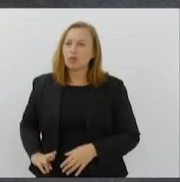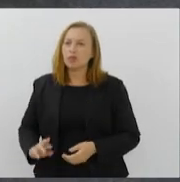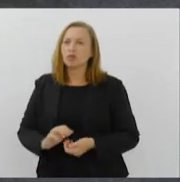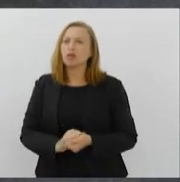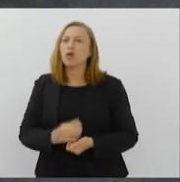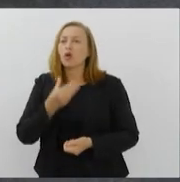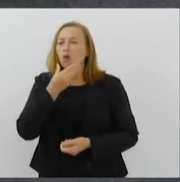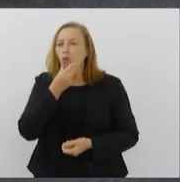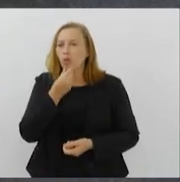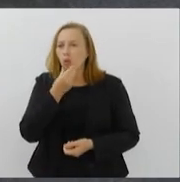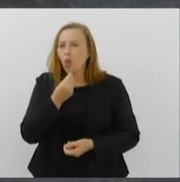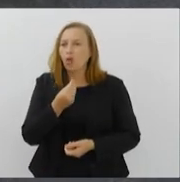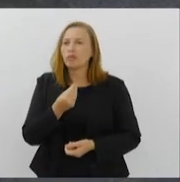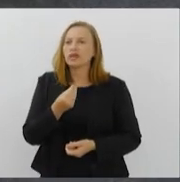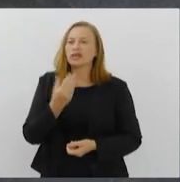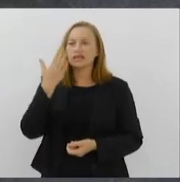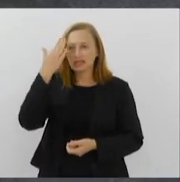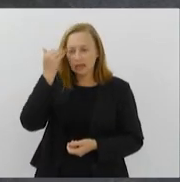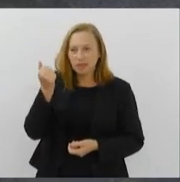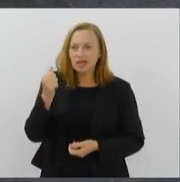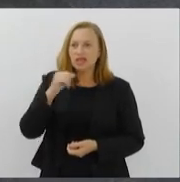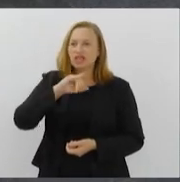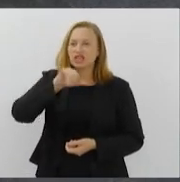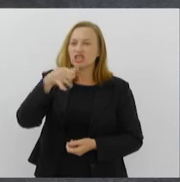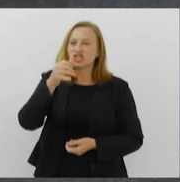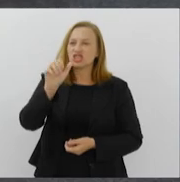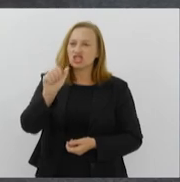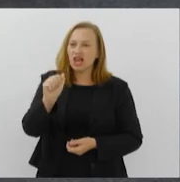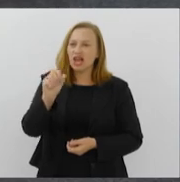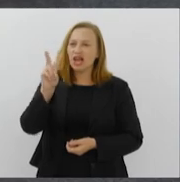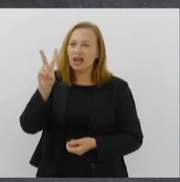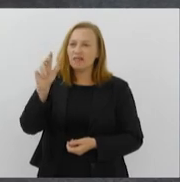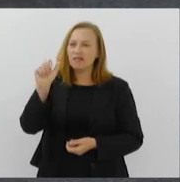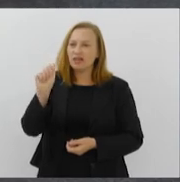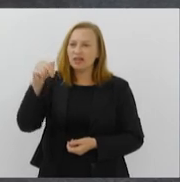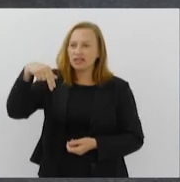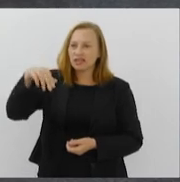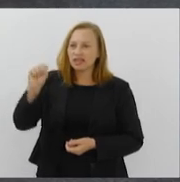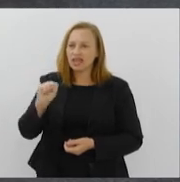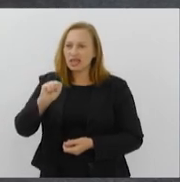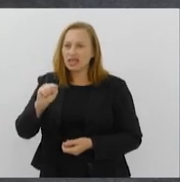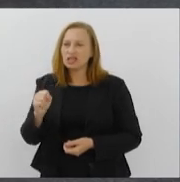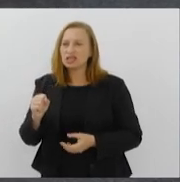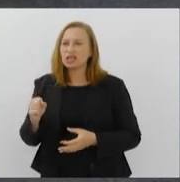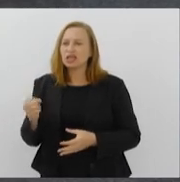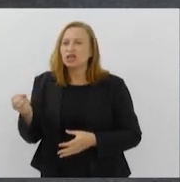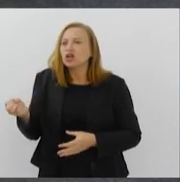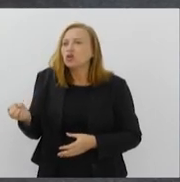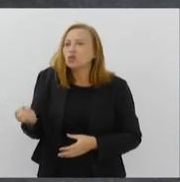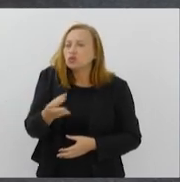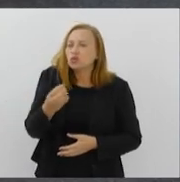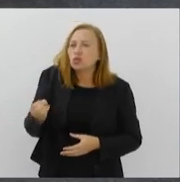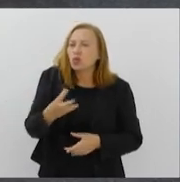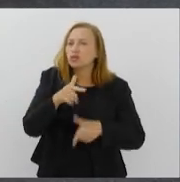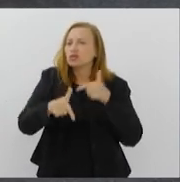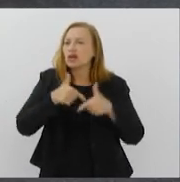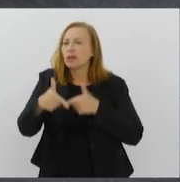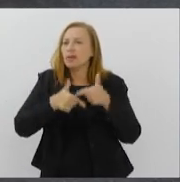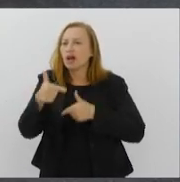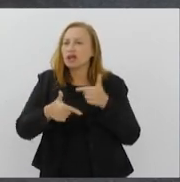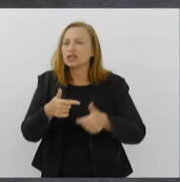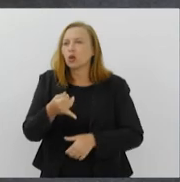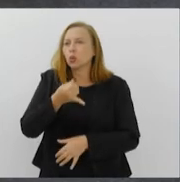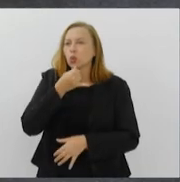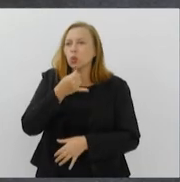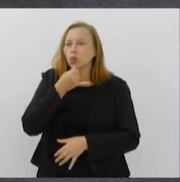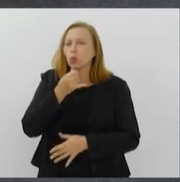Sabia Javanês. Nós temos, inclusive, a sua obra mais reconhecida, que é O Triste Fim de